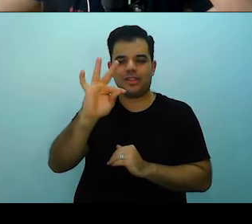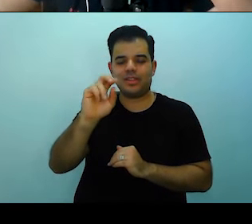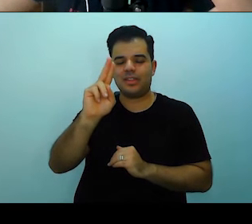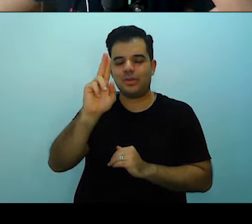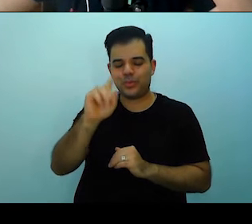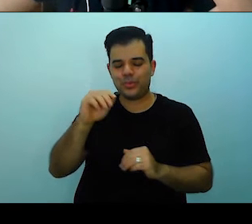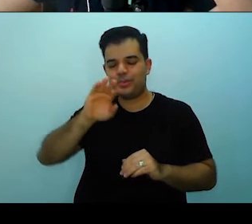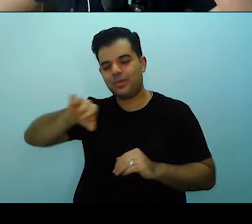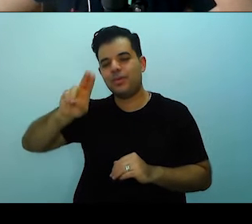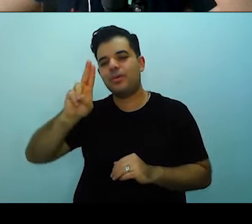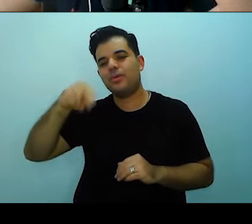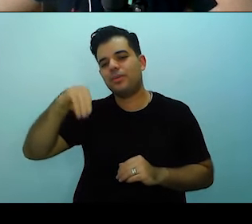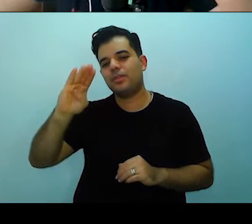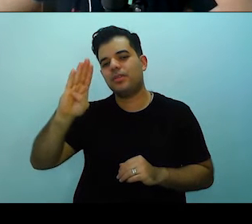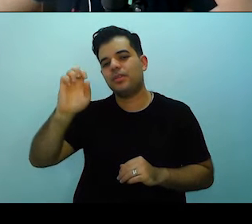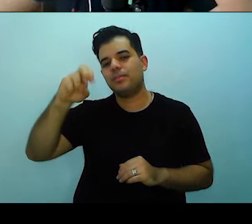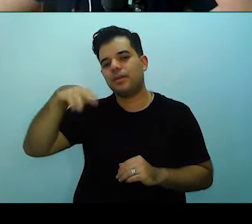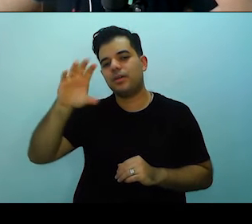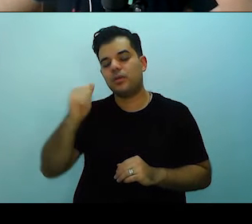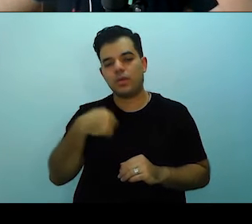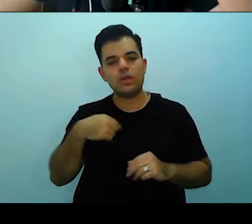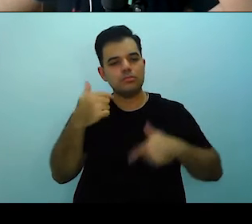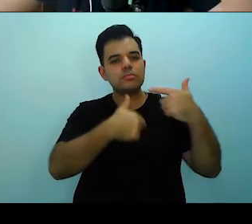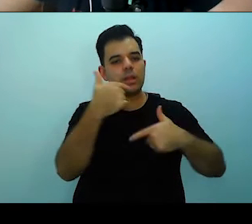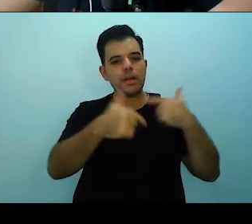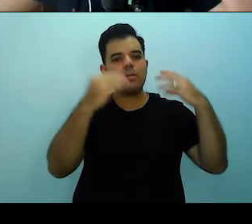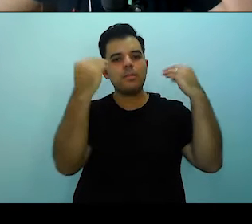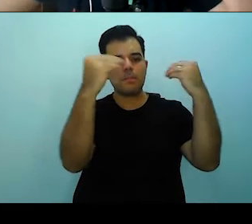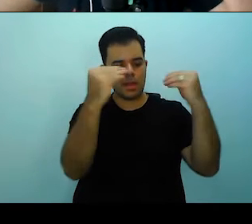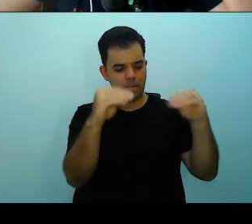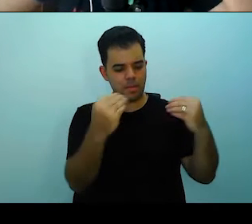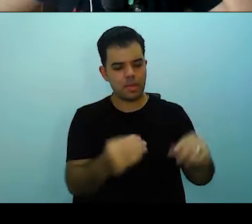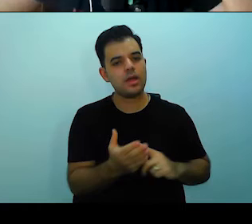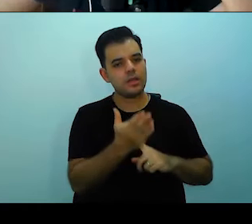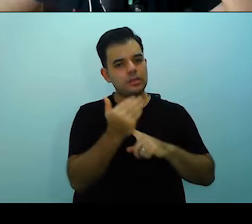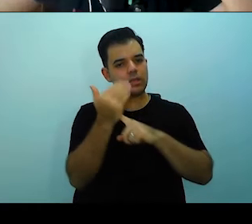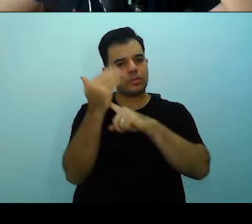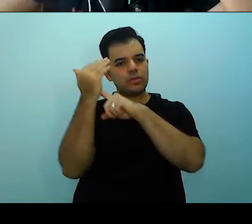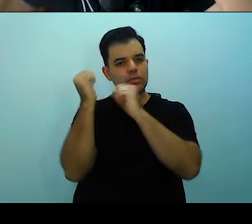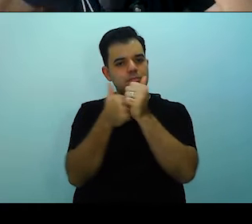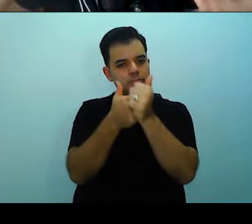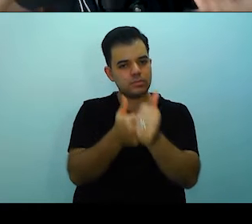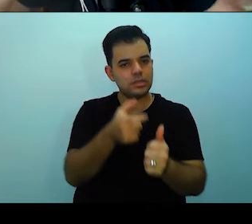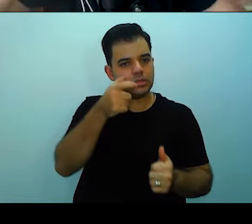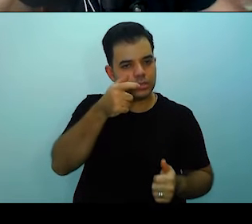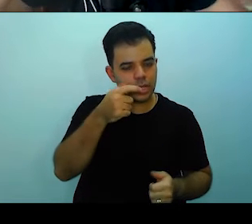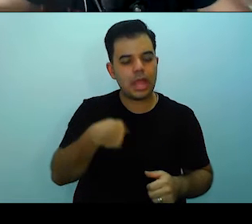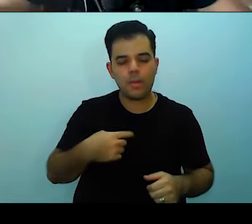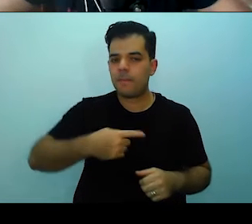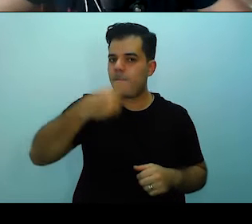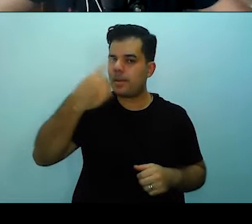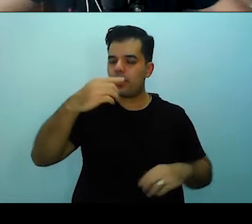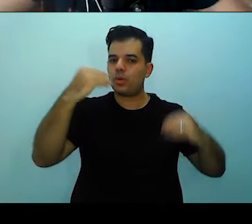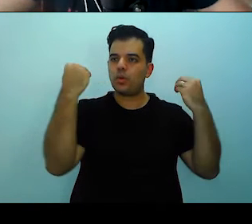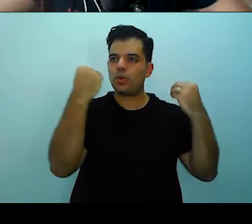alguns trabalhos que eu fiz relacionados à tecnologia assistiva. Então, o primeiro artigo que eu publiquei, né,